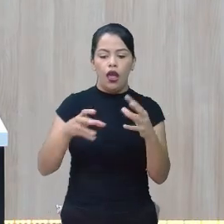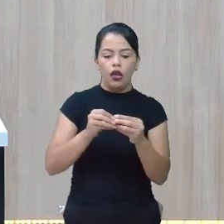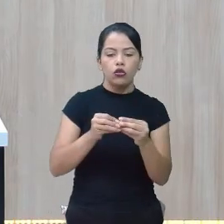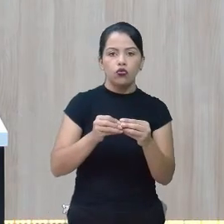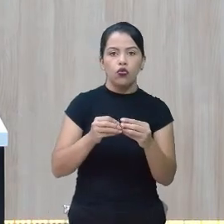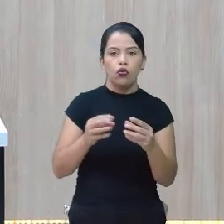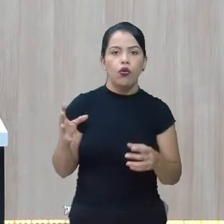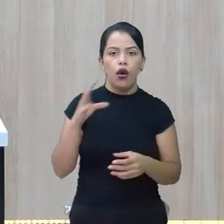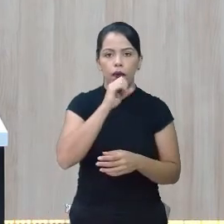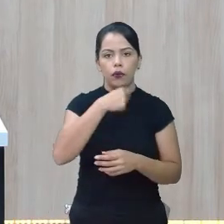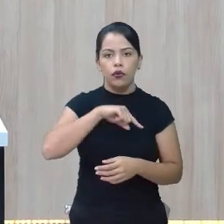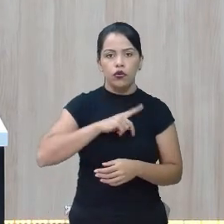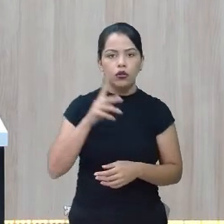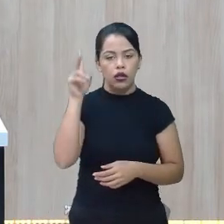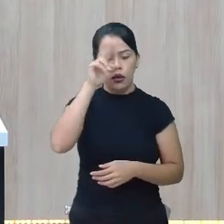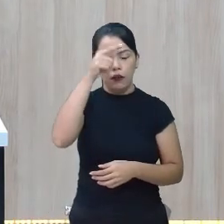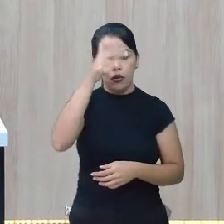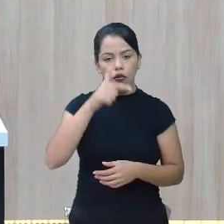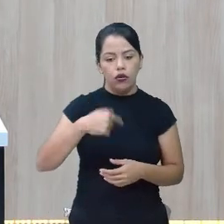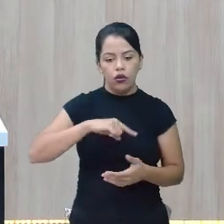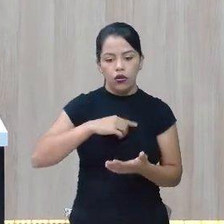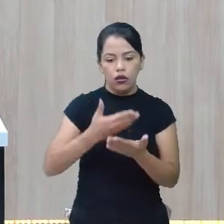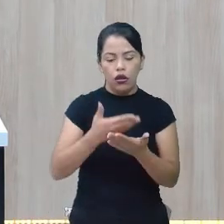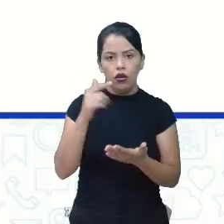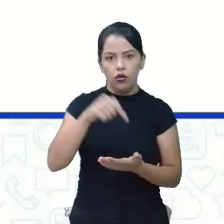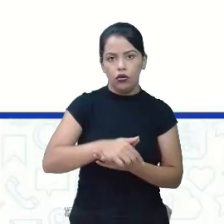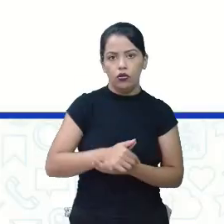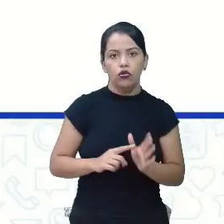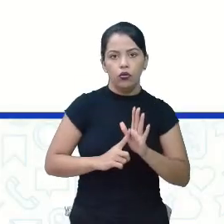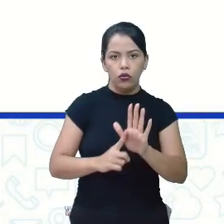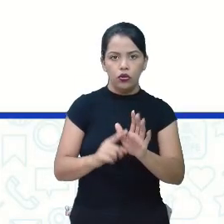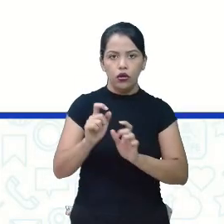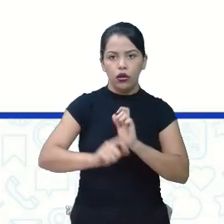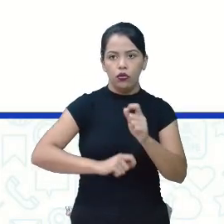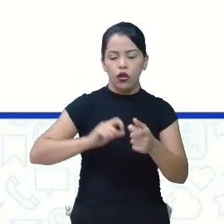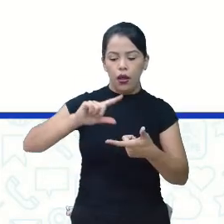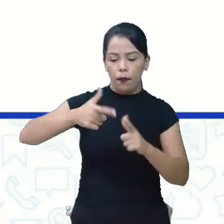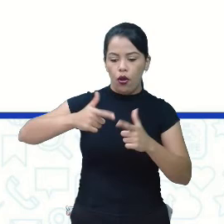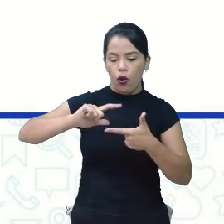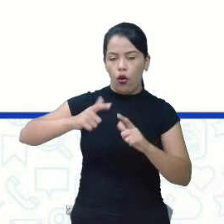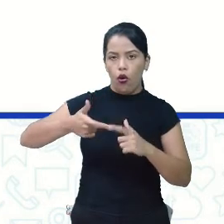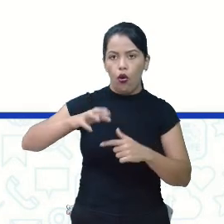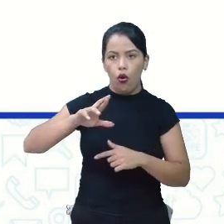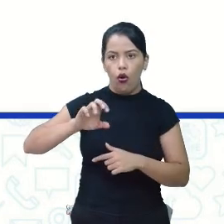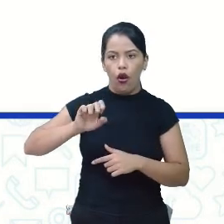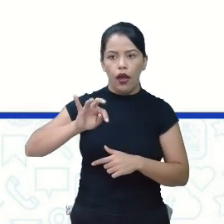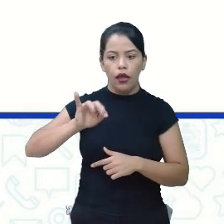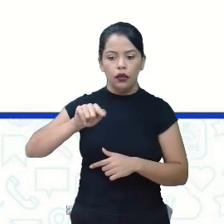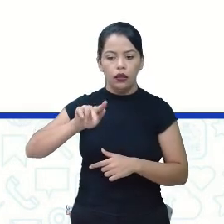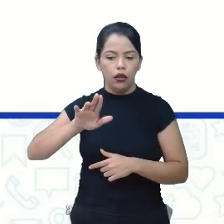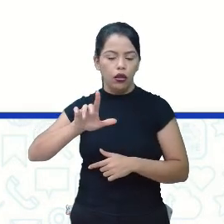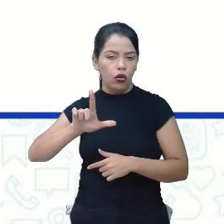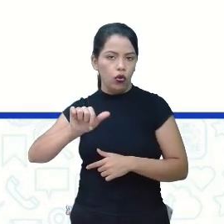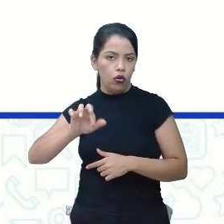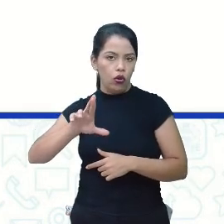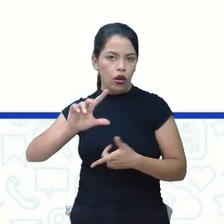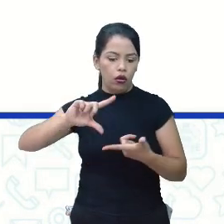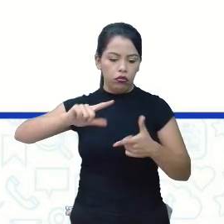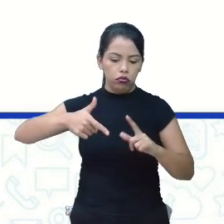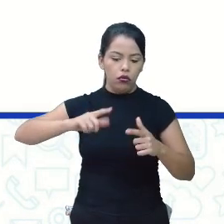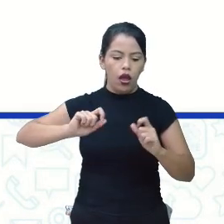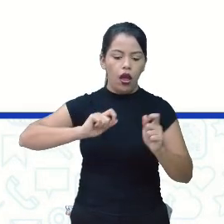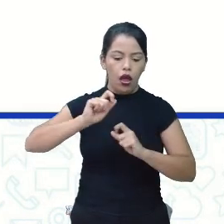consiga relembrar da nossa aula de hoje. Olha, eu trouxe o bloco retangular e a gente definiu no começo que o bloco retangular é um